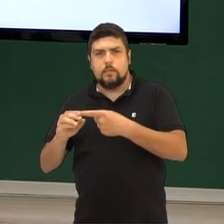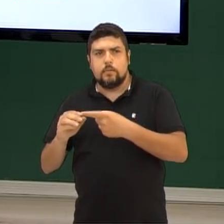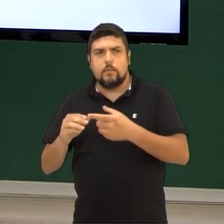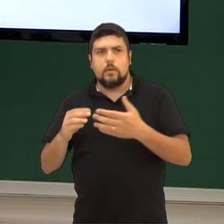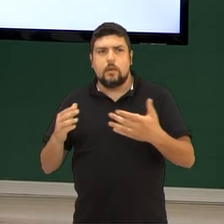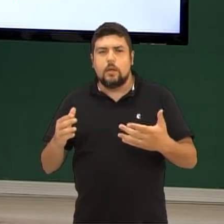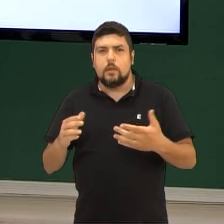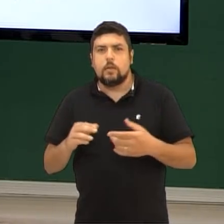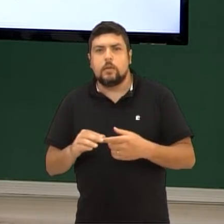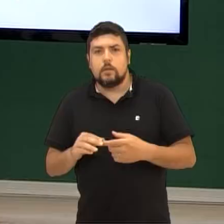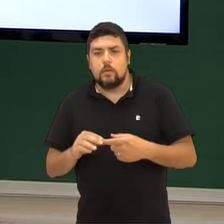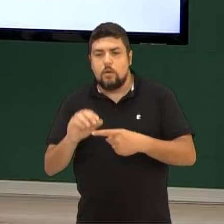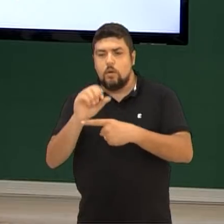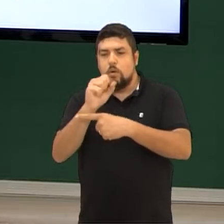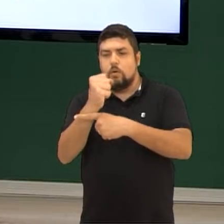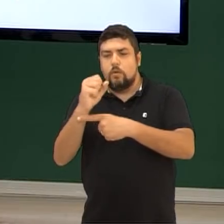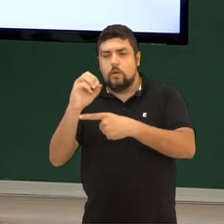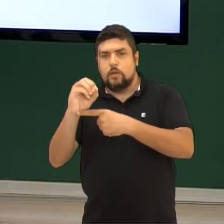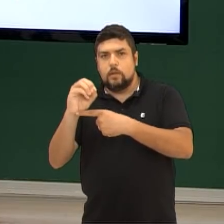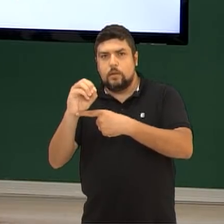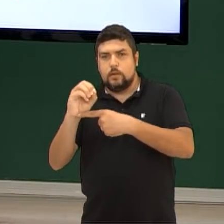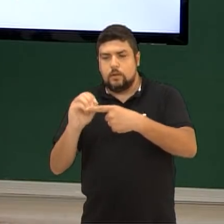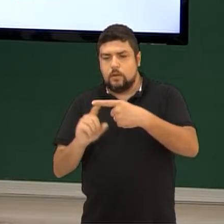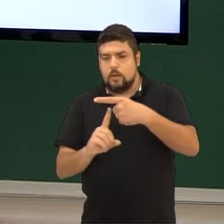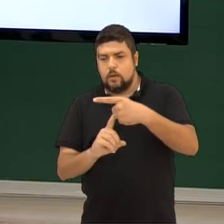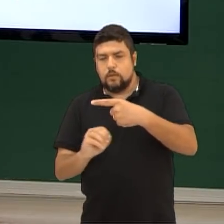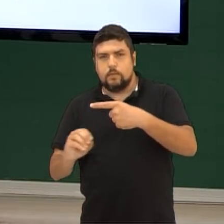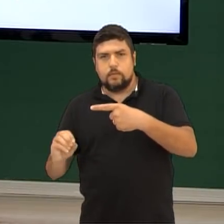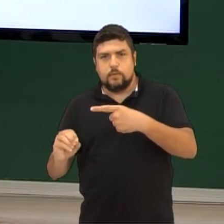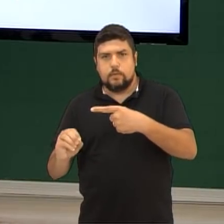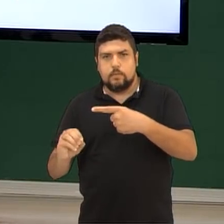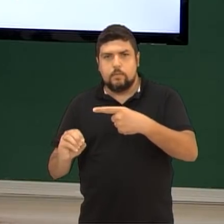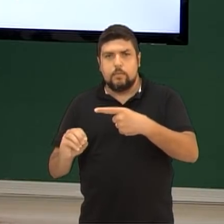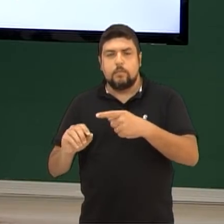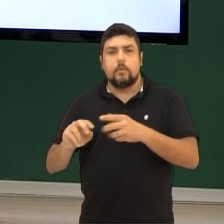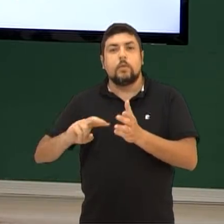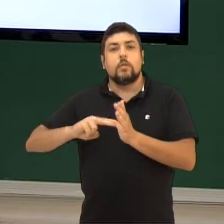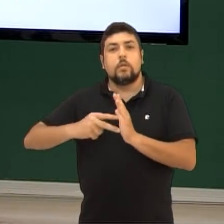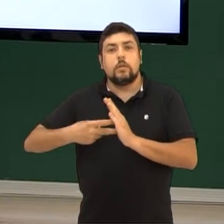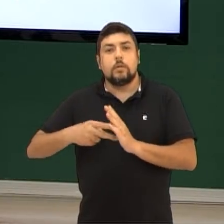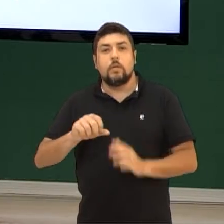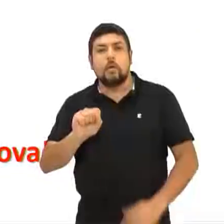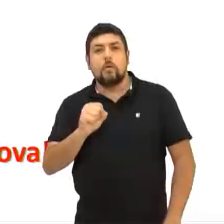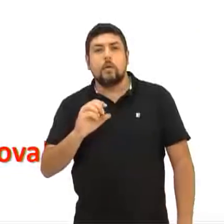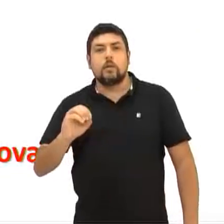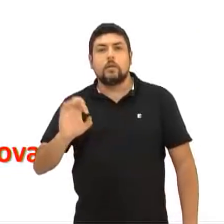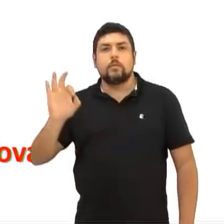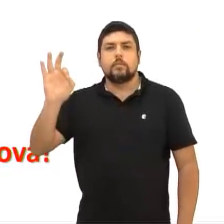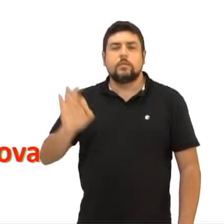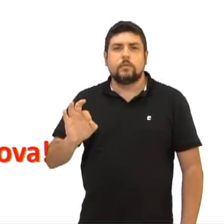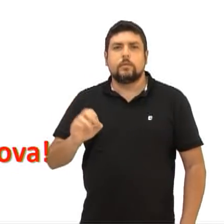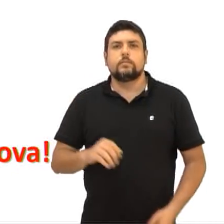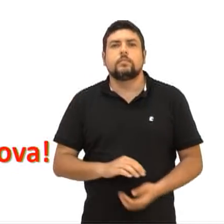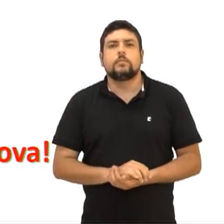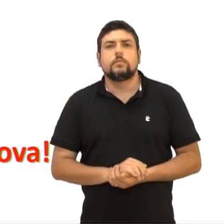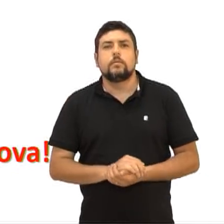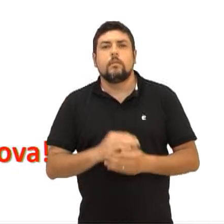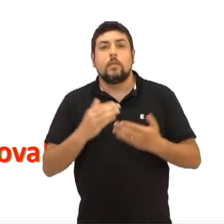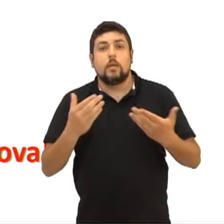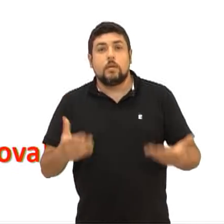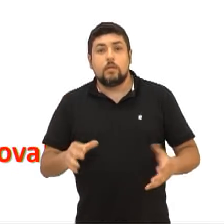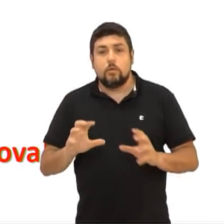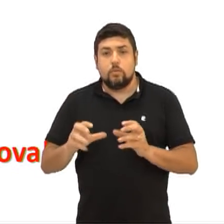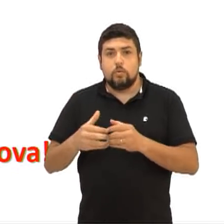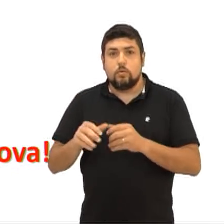100%, 80 para 100%, ele vai ficar 80%. Então, 80% dos